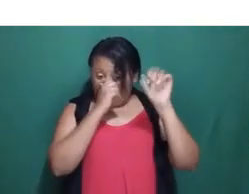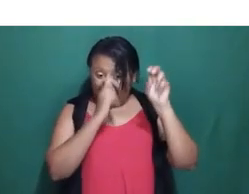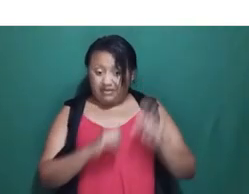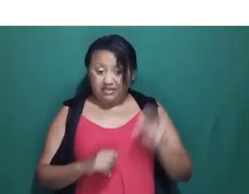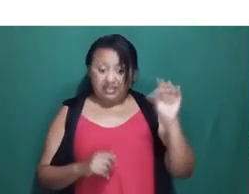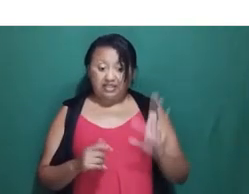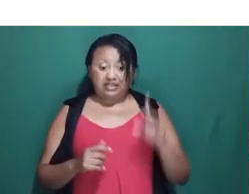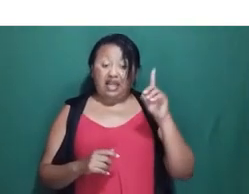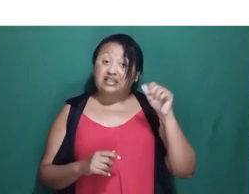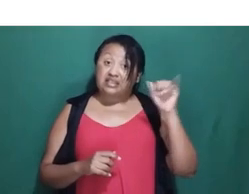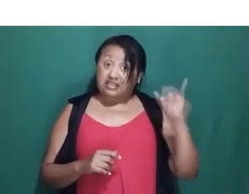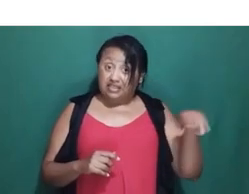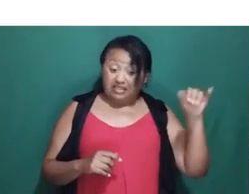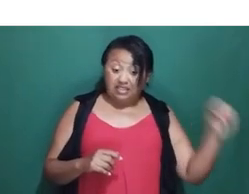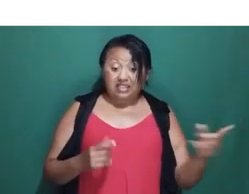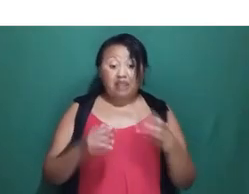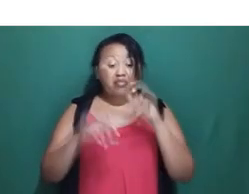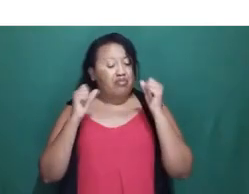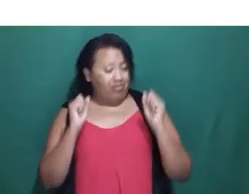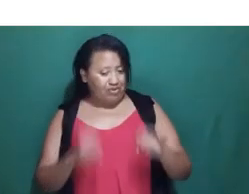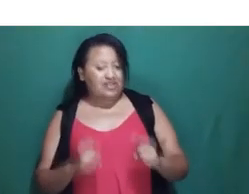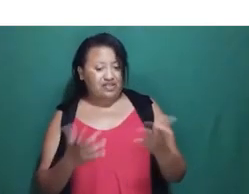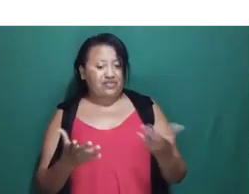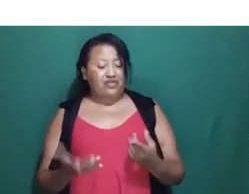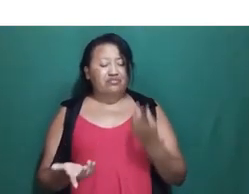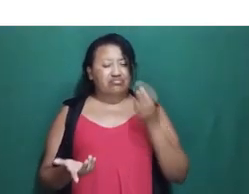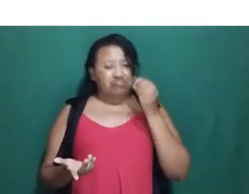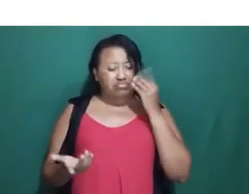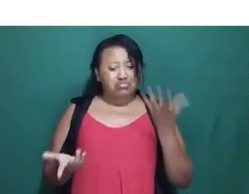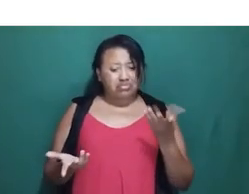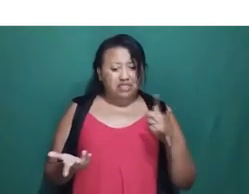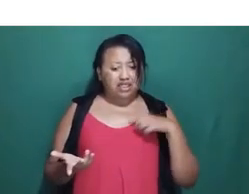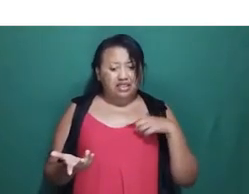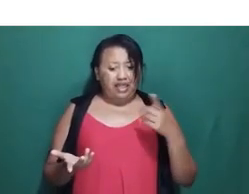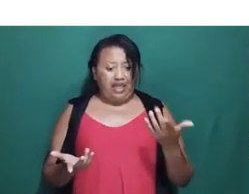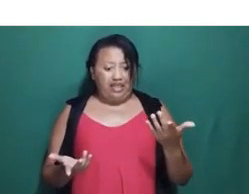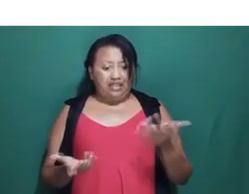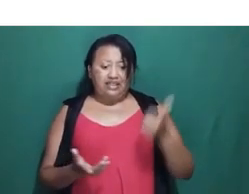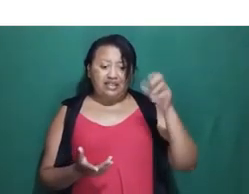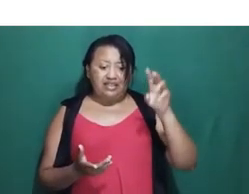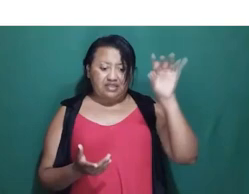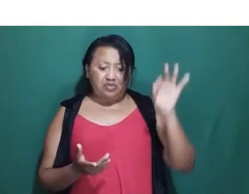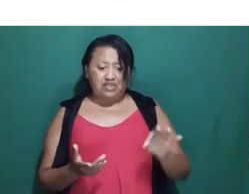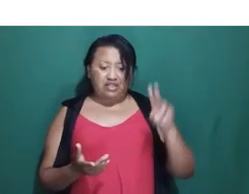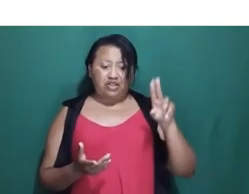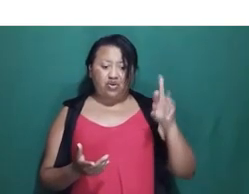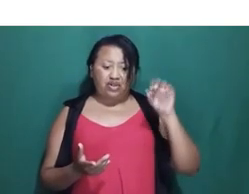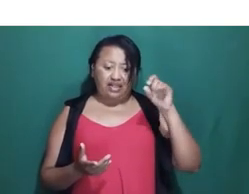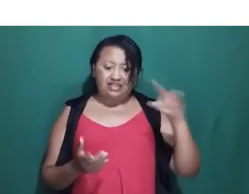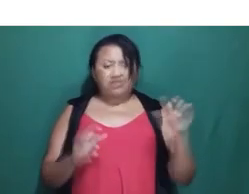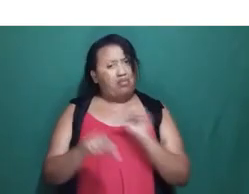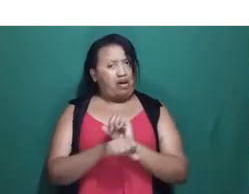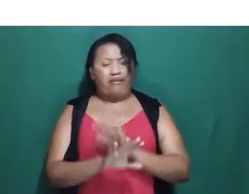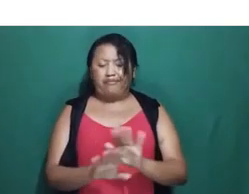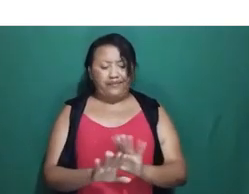adeninas uma molécula do DNA é possível eferir que existem 15% de cura Silas nessa molécula vamos parar por aqui